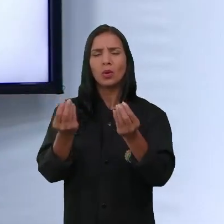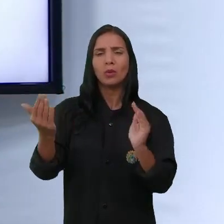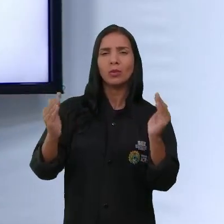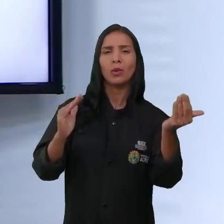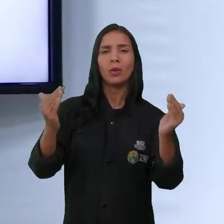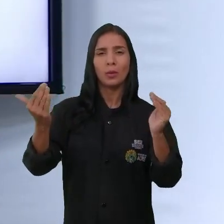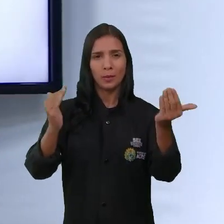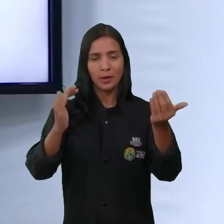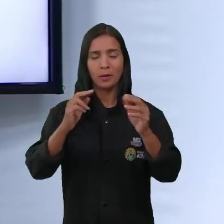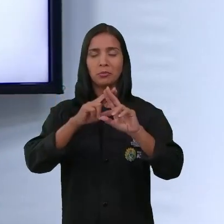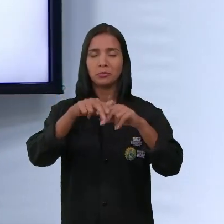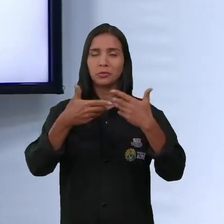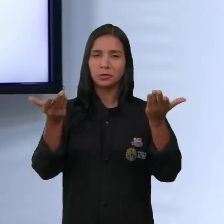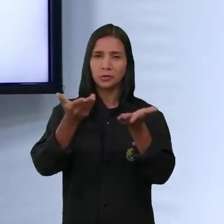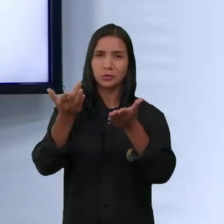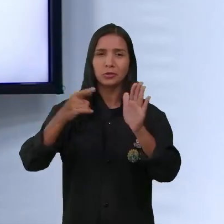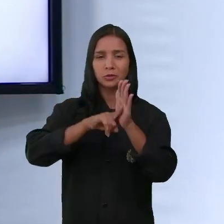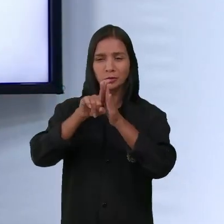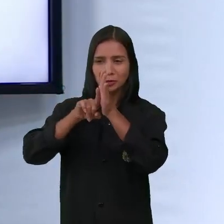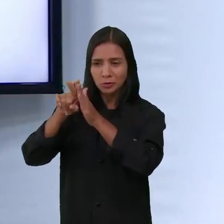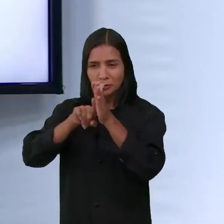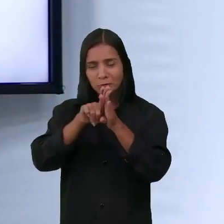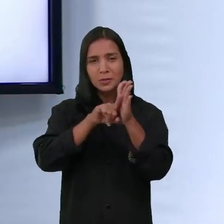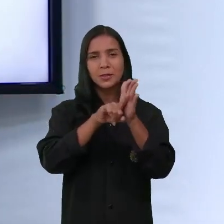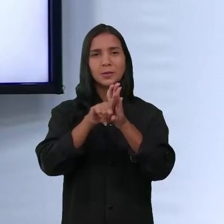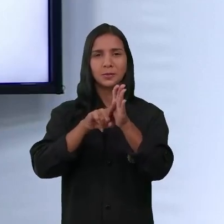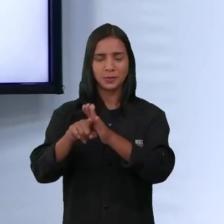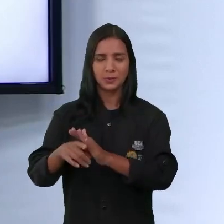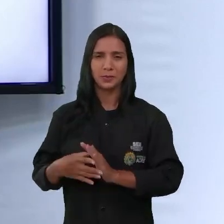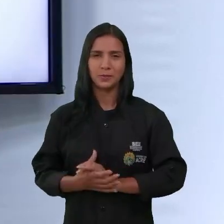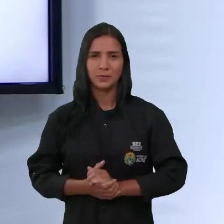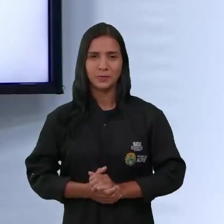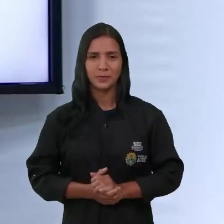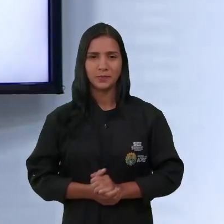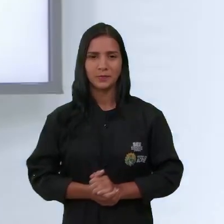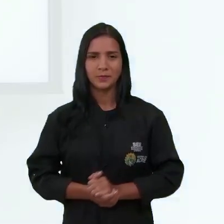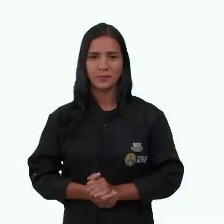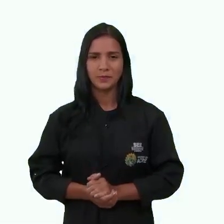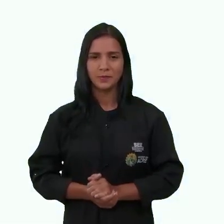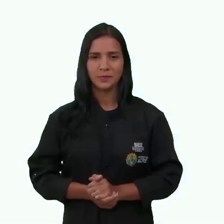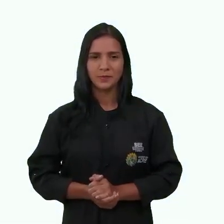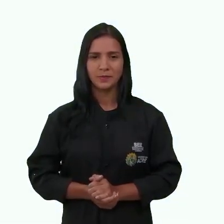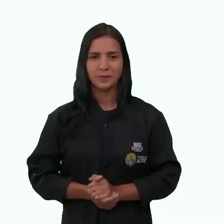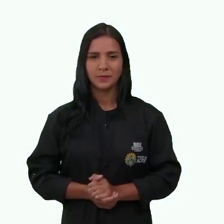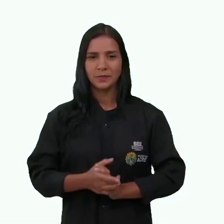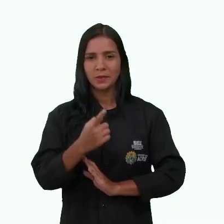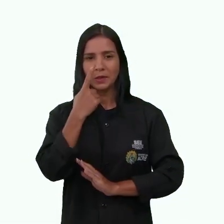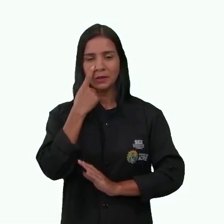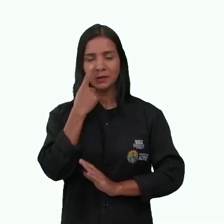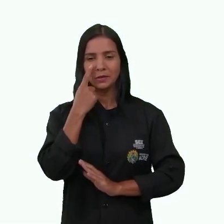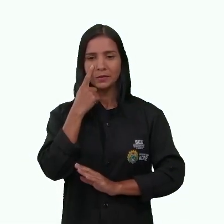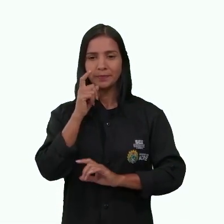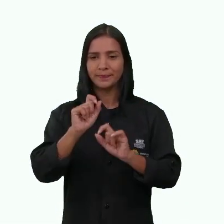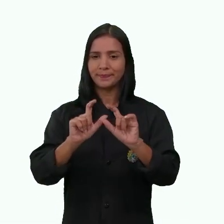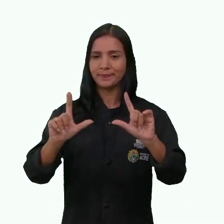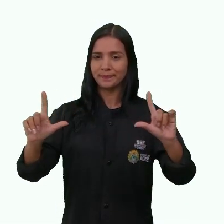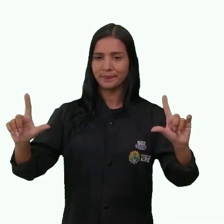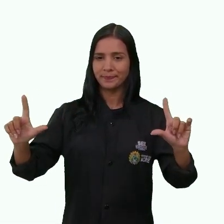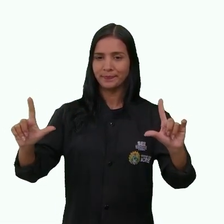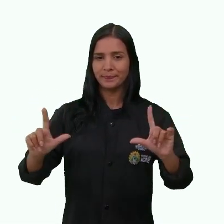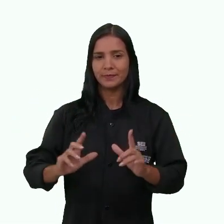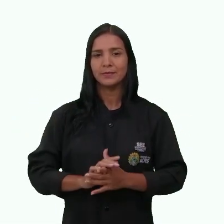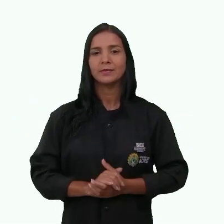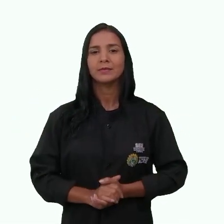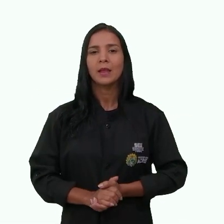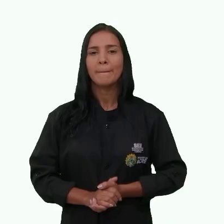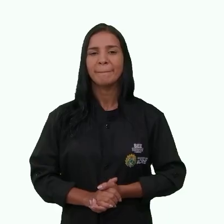aprofundando essas informações a partir de agora. Vamos visualizar em tela, você pode observar uma pirâmide